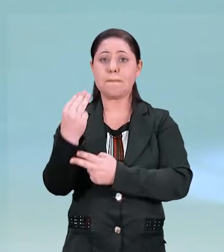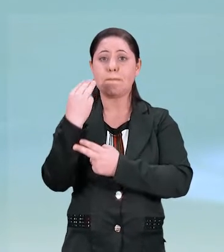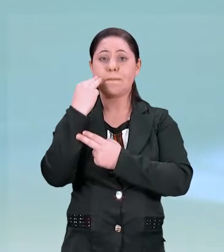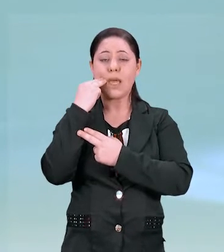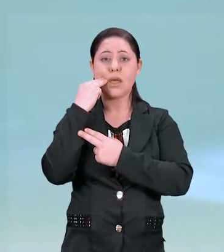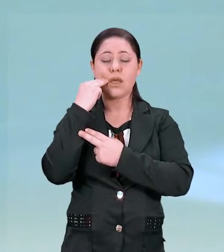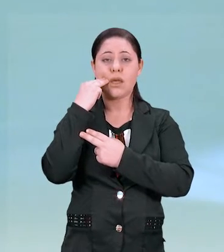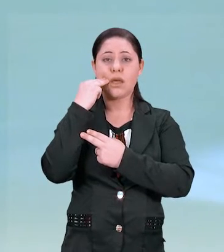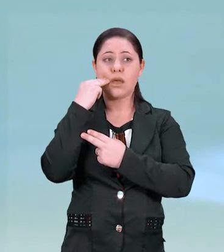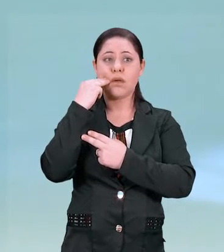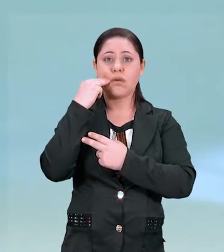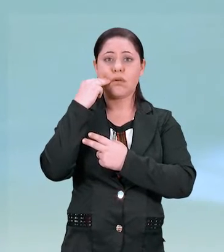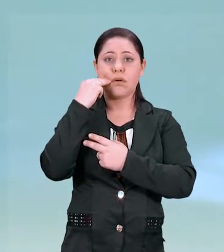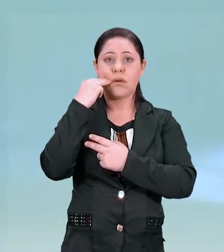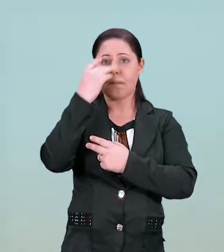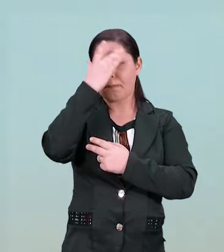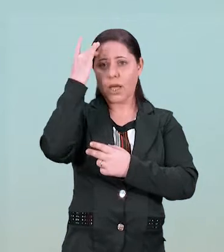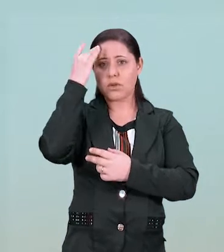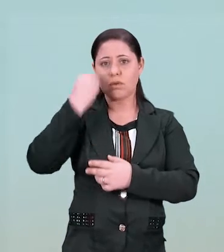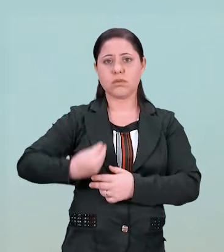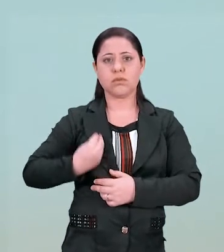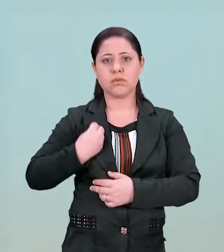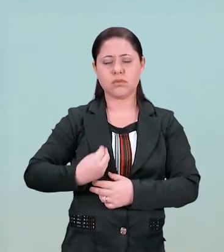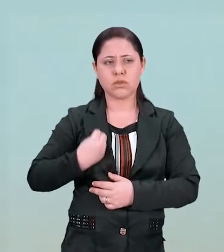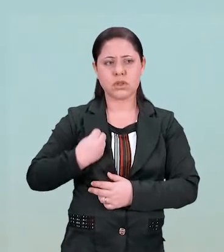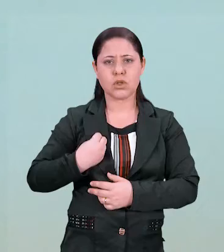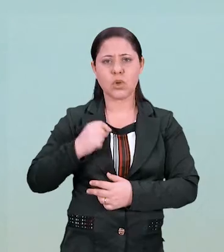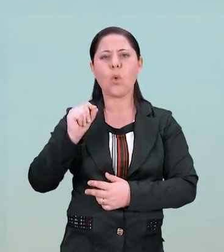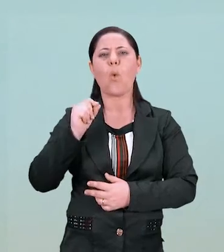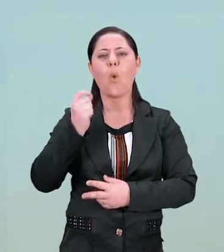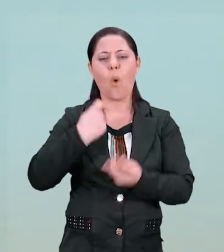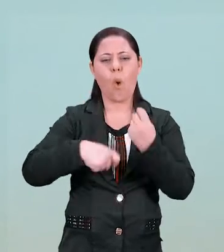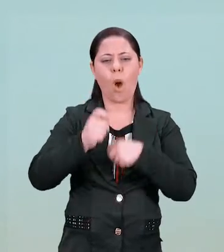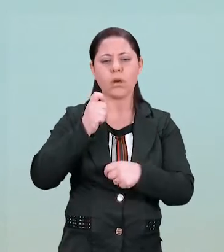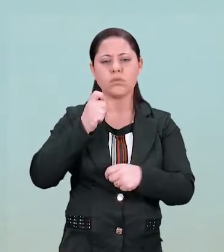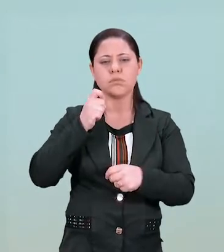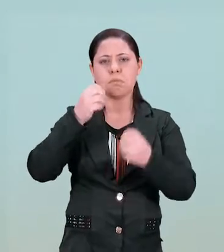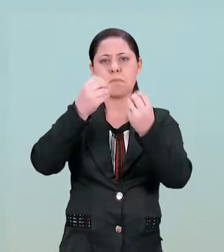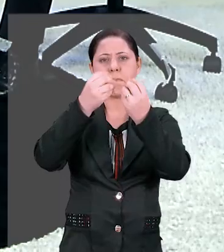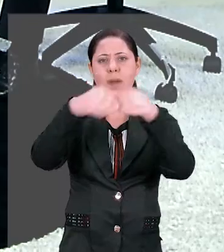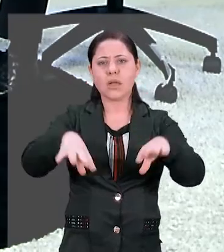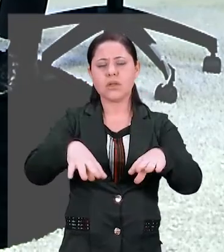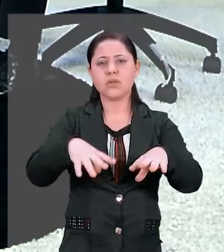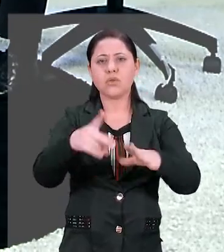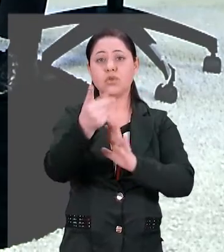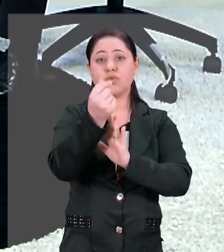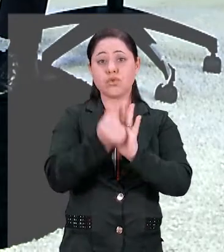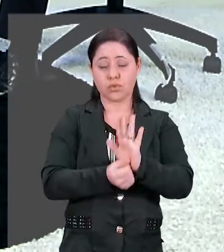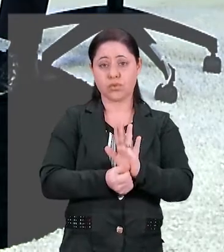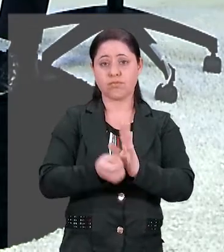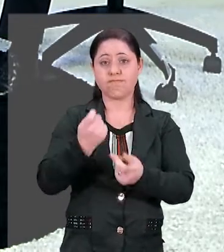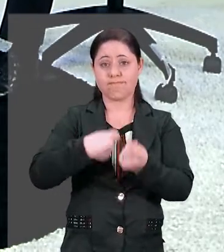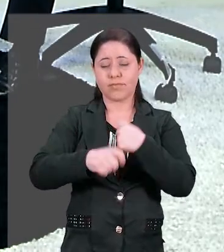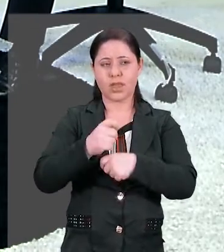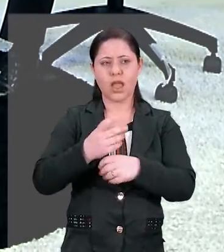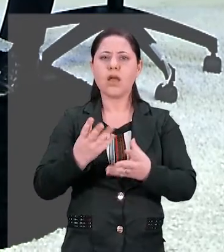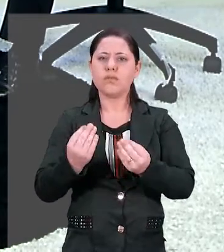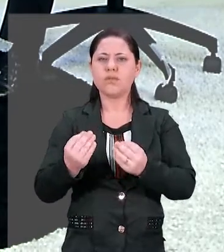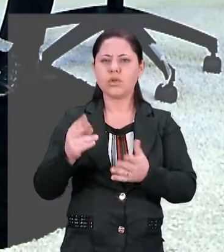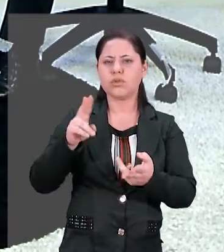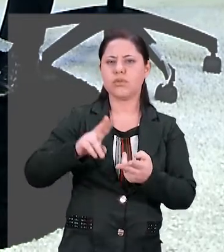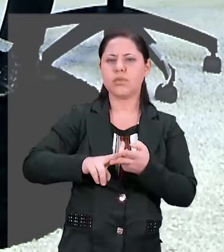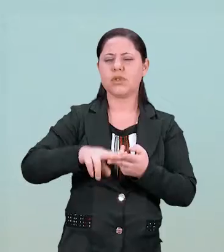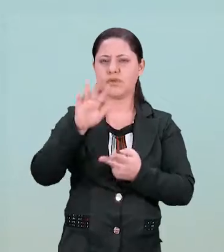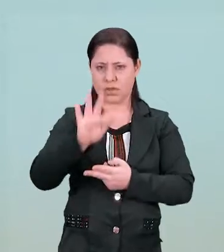na economia de um estado pequeno. Nós gastamos hoje... São muitos presos federais que estão nos nossos